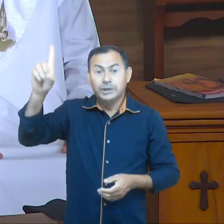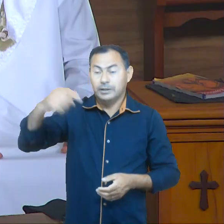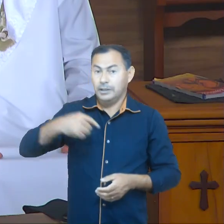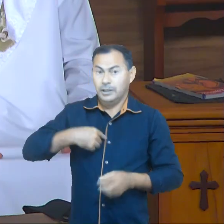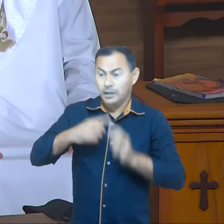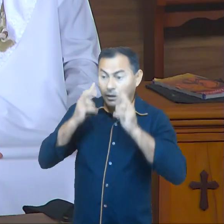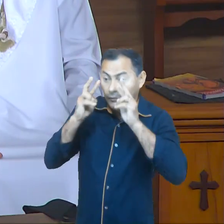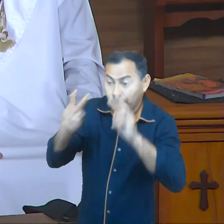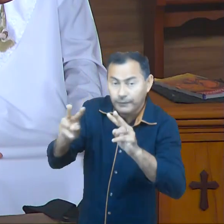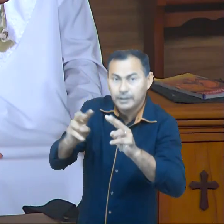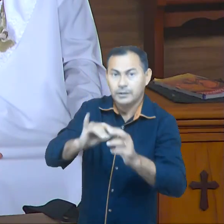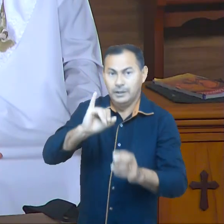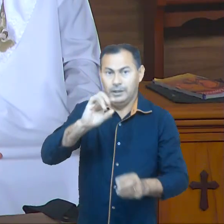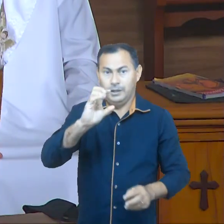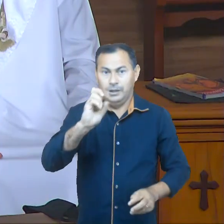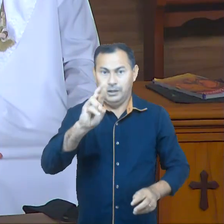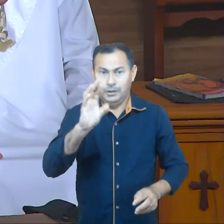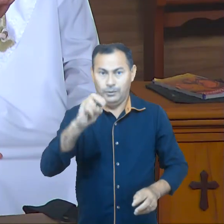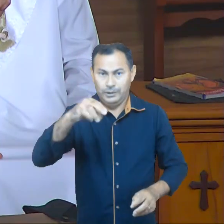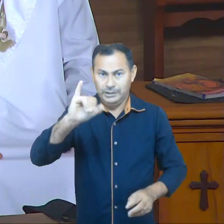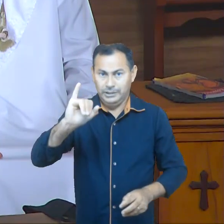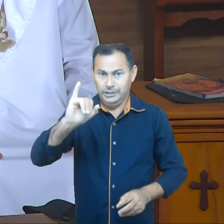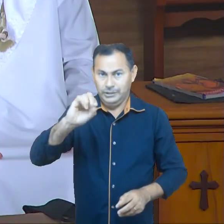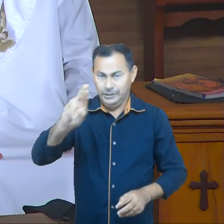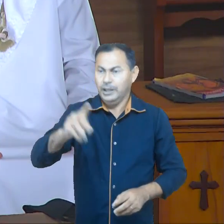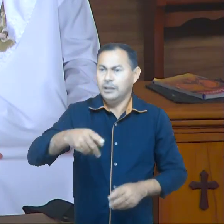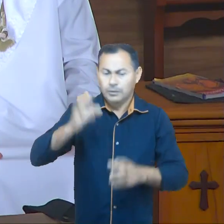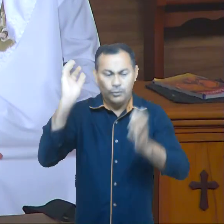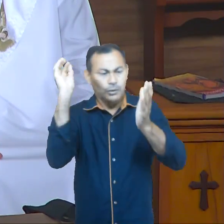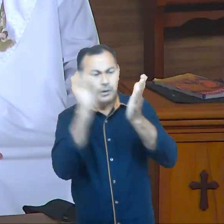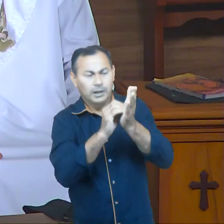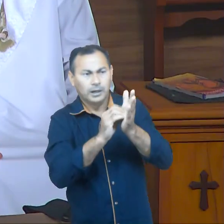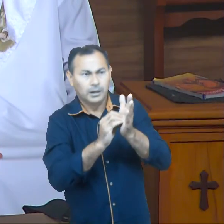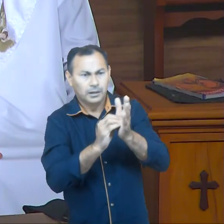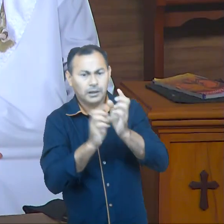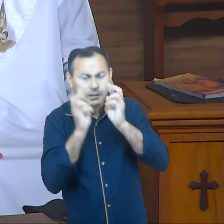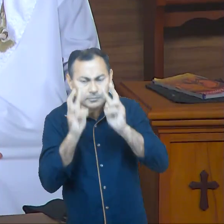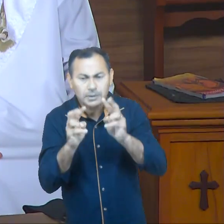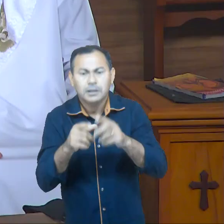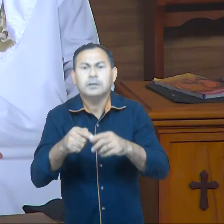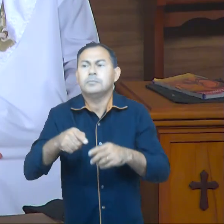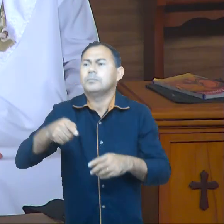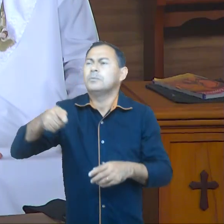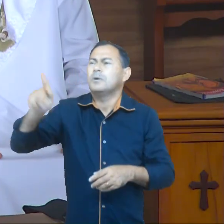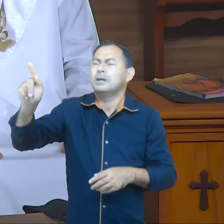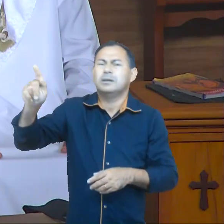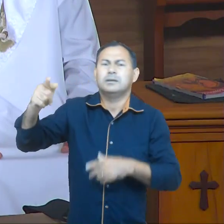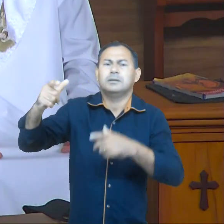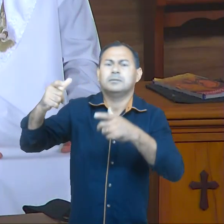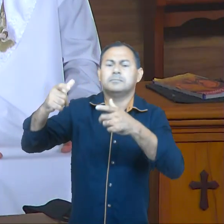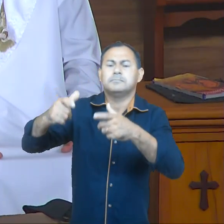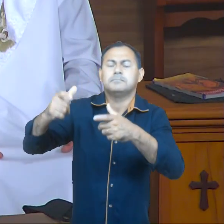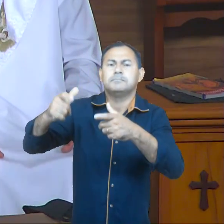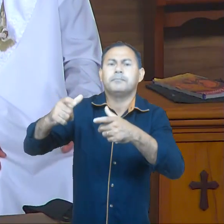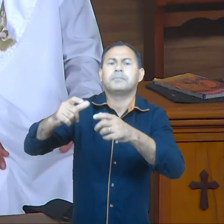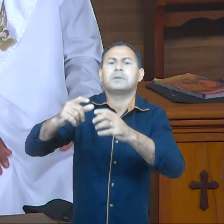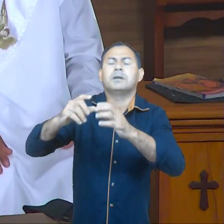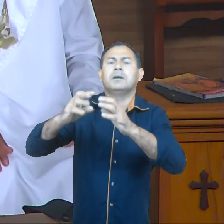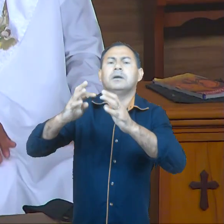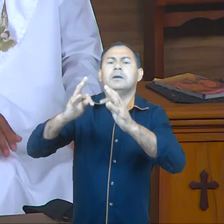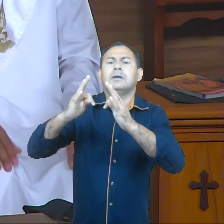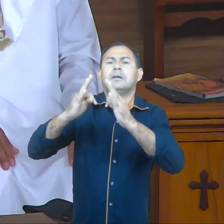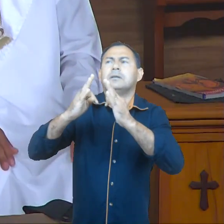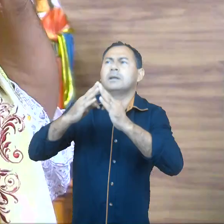ele postou, onde ele vai, ele posta, né? E ele foi para, aquele tempo você